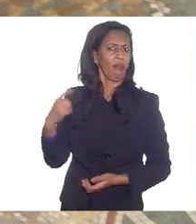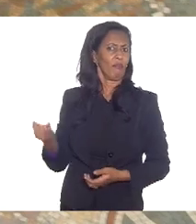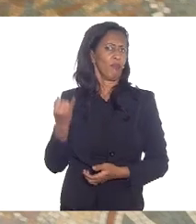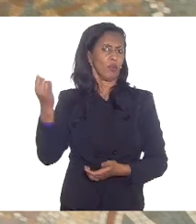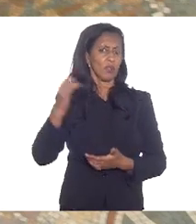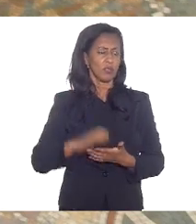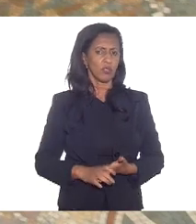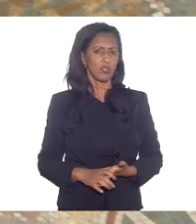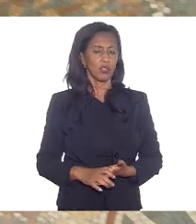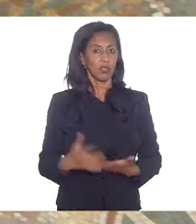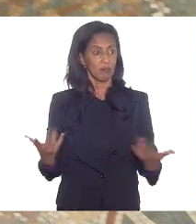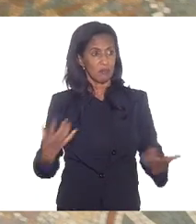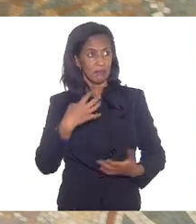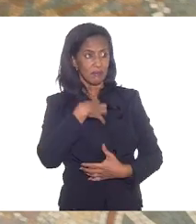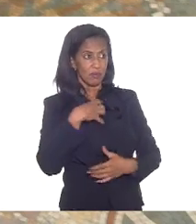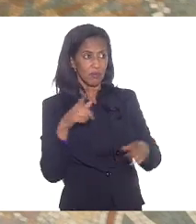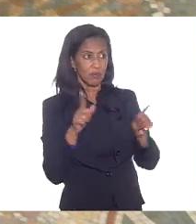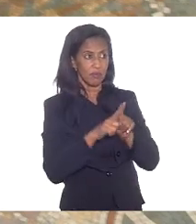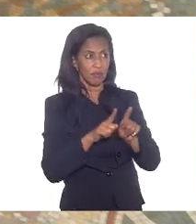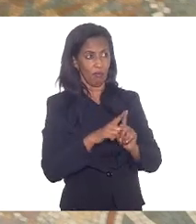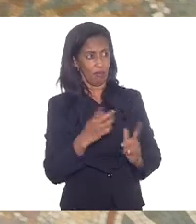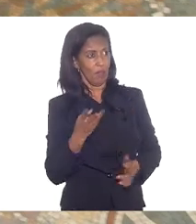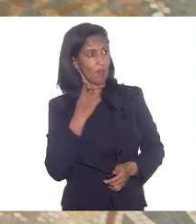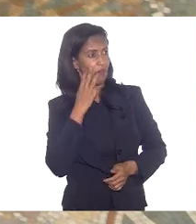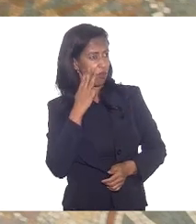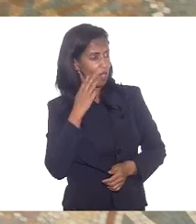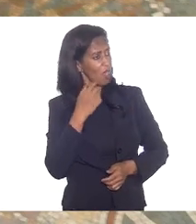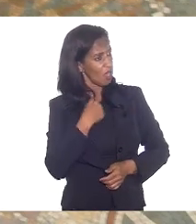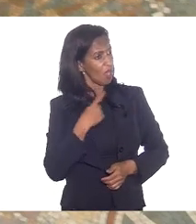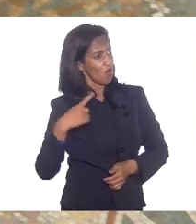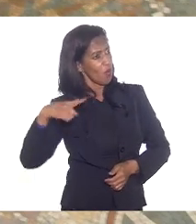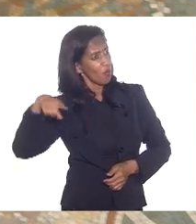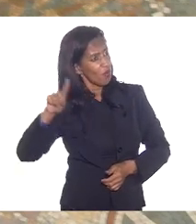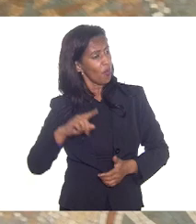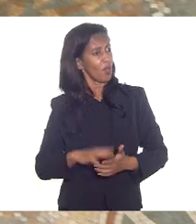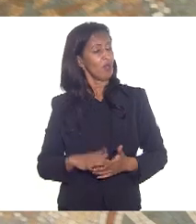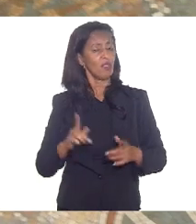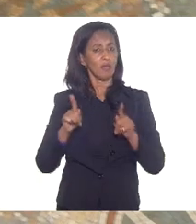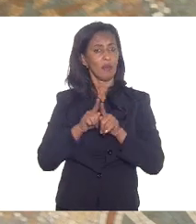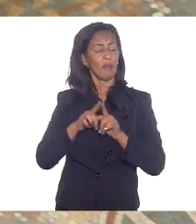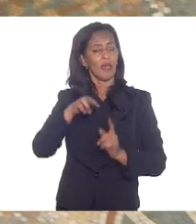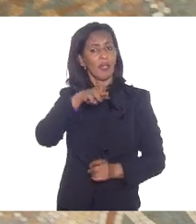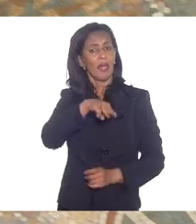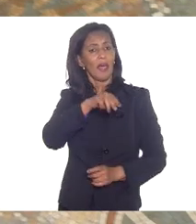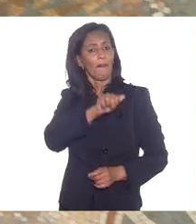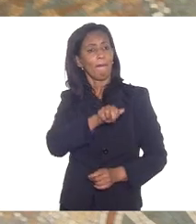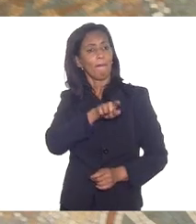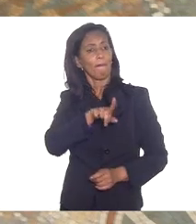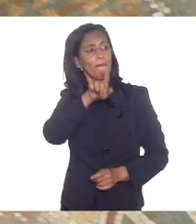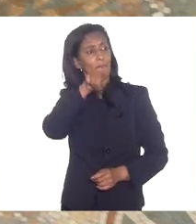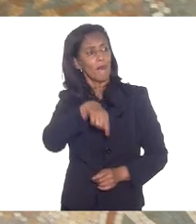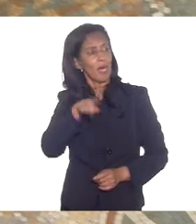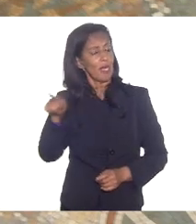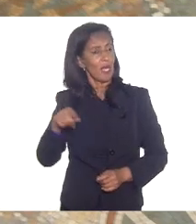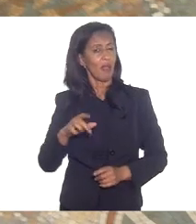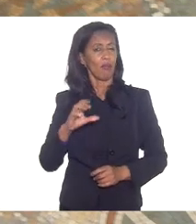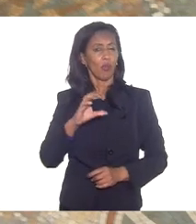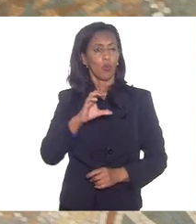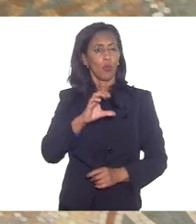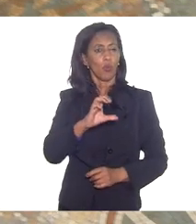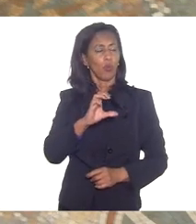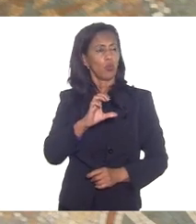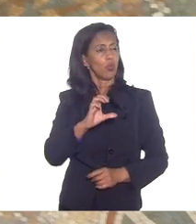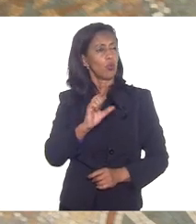também, deputado Valdec, eu fui recenseadora na favela da Maré, o censo de 2000. E ali